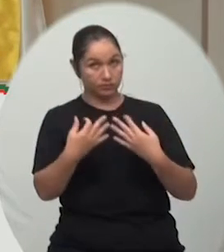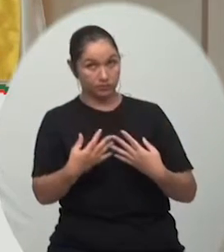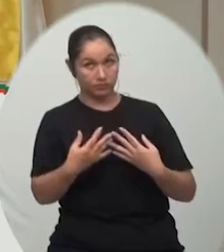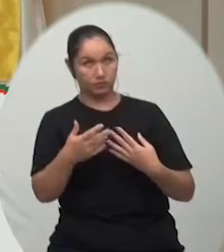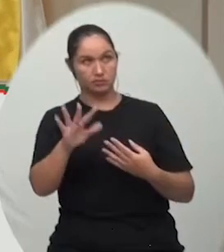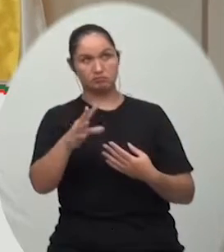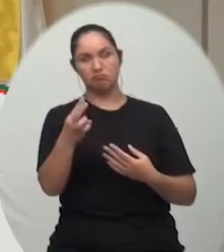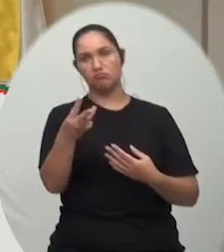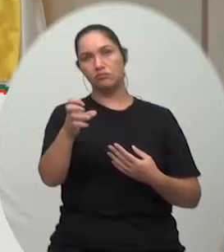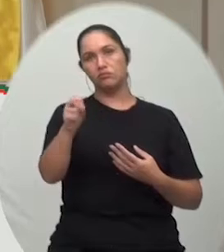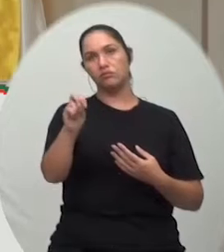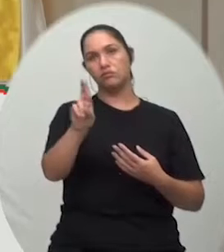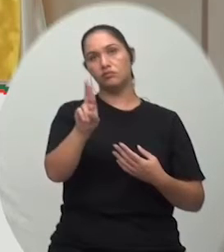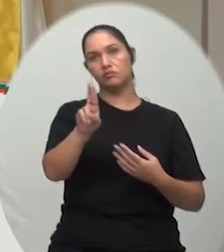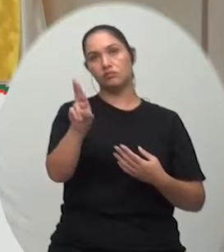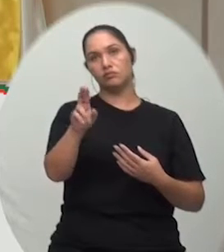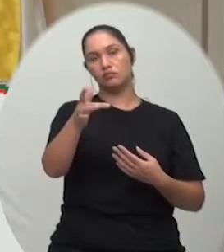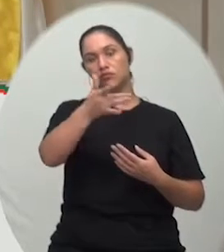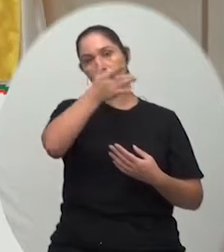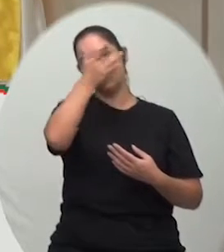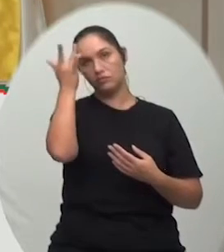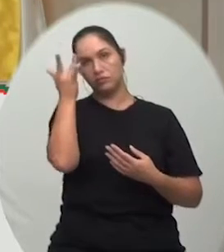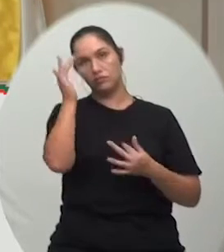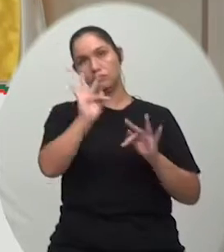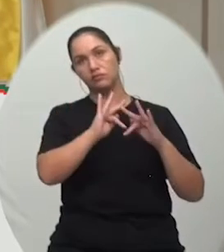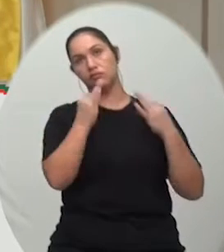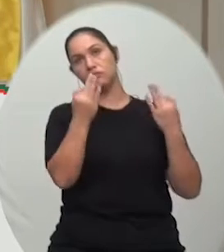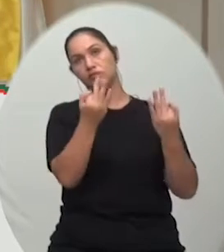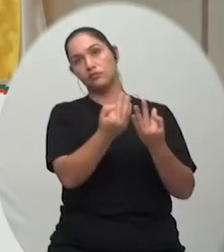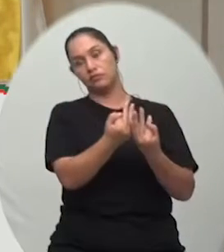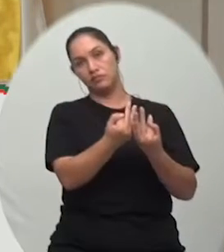cerca de R$ 38,00 por indivíduo de cada família